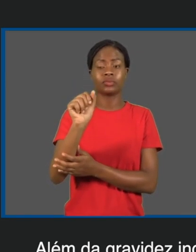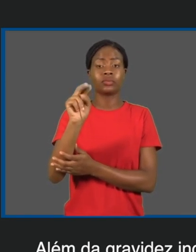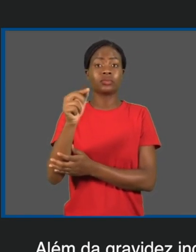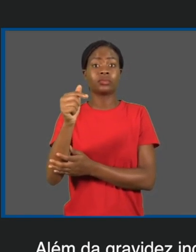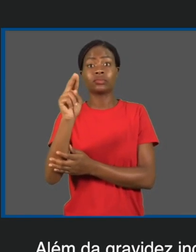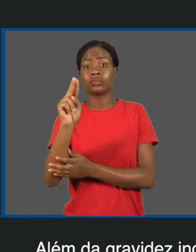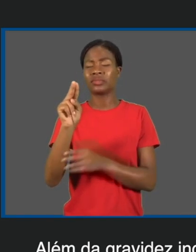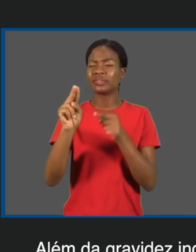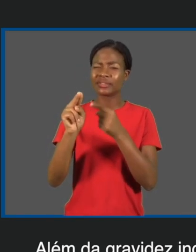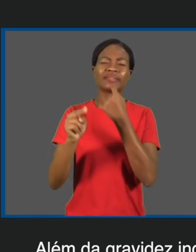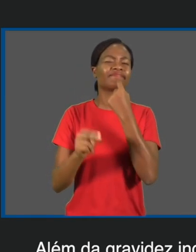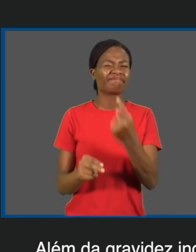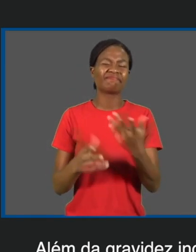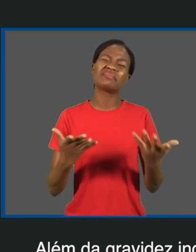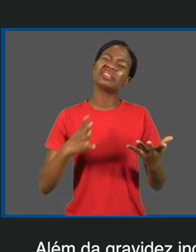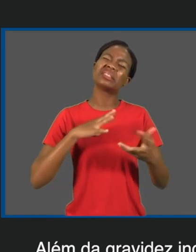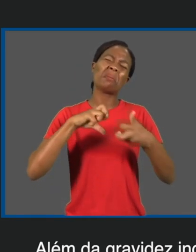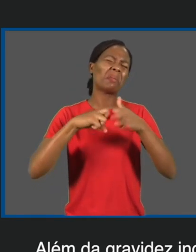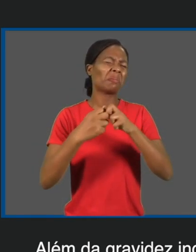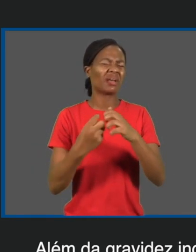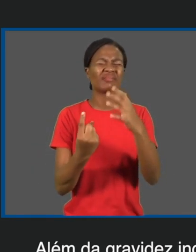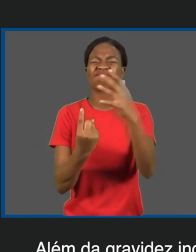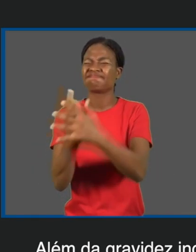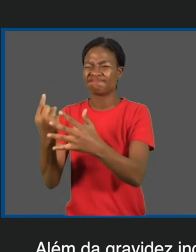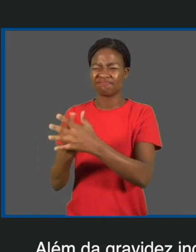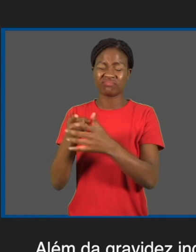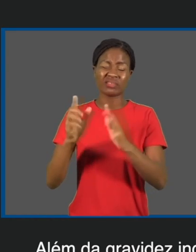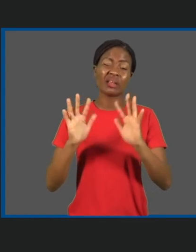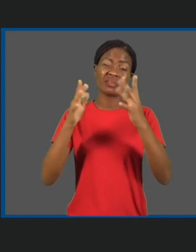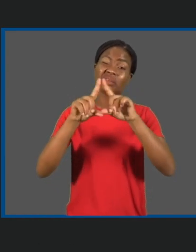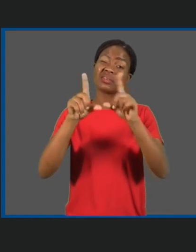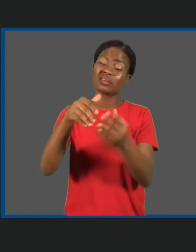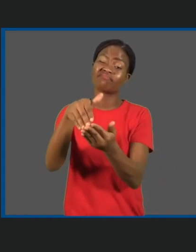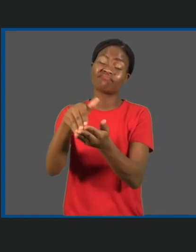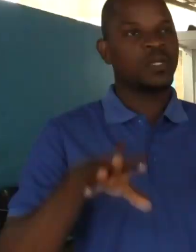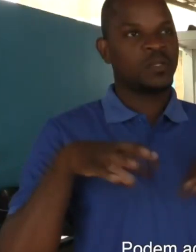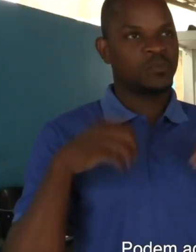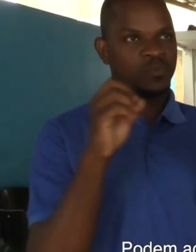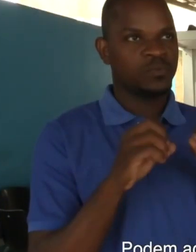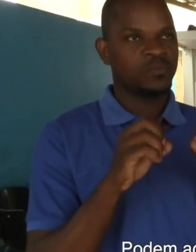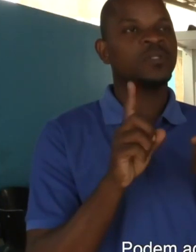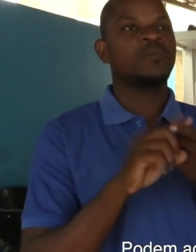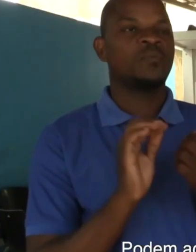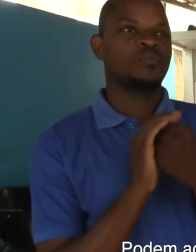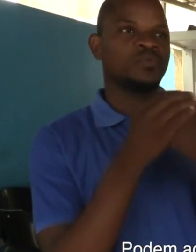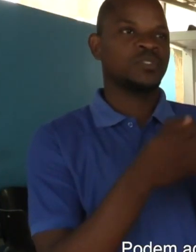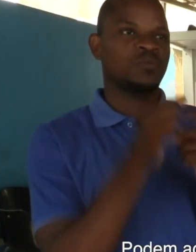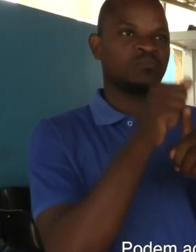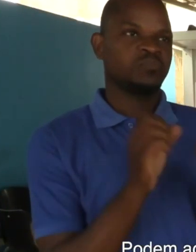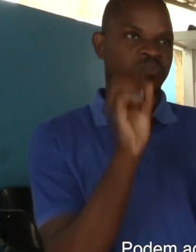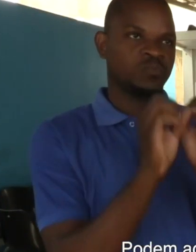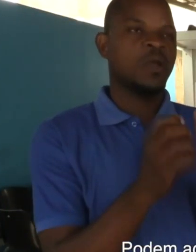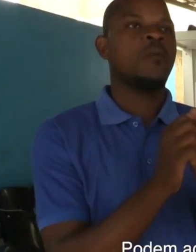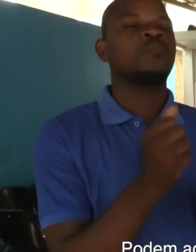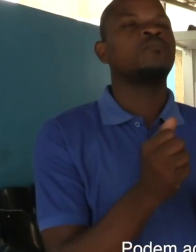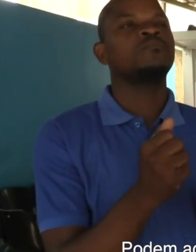problemas causados pelo início precoce da vida sexual ativa daí podem adivir várias